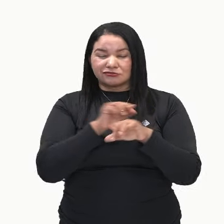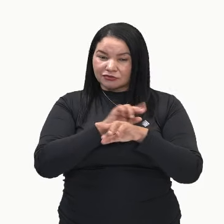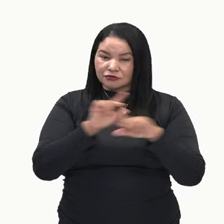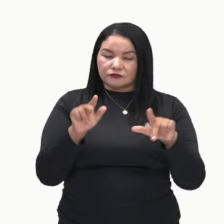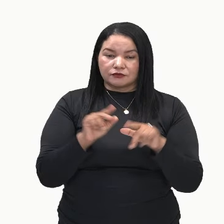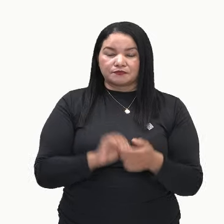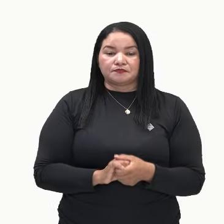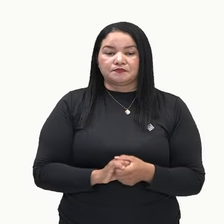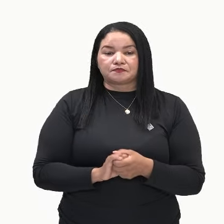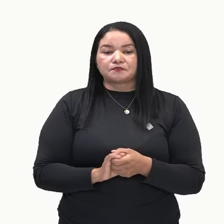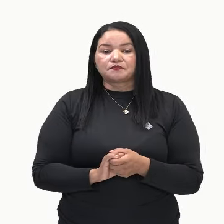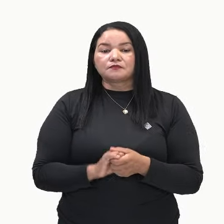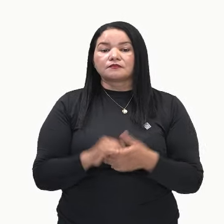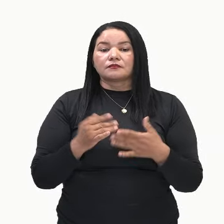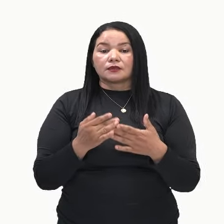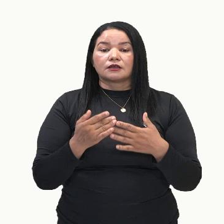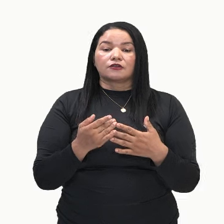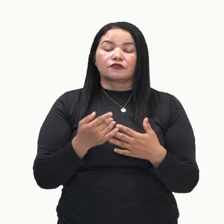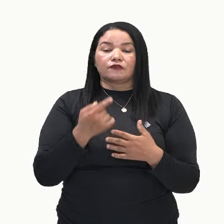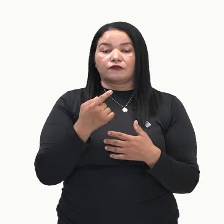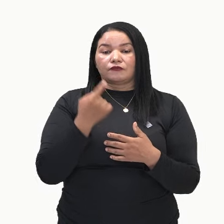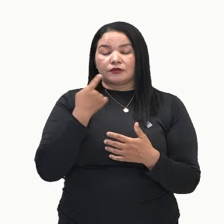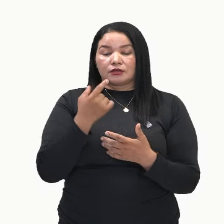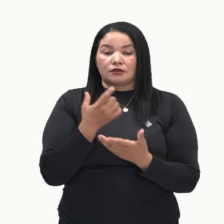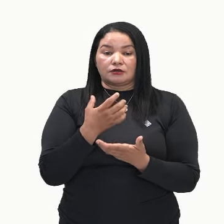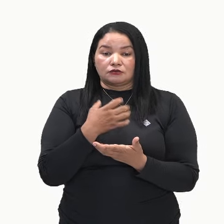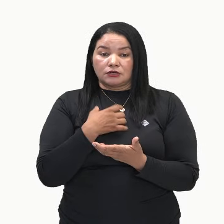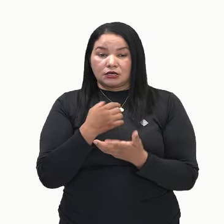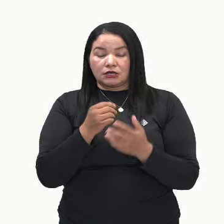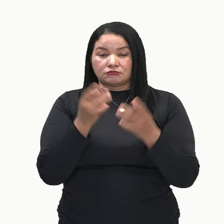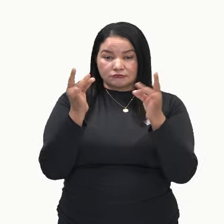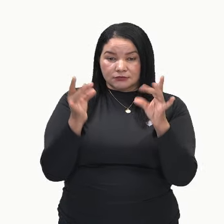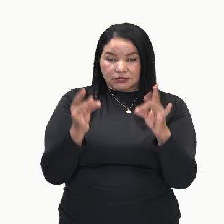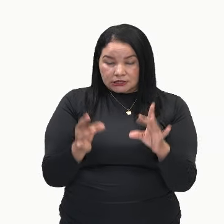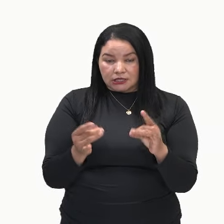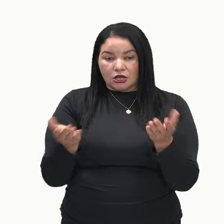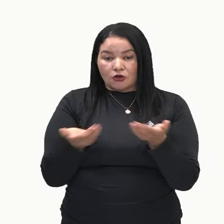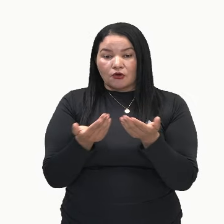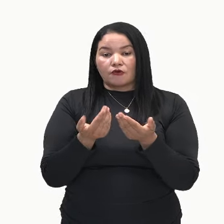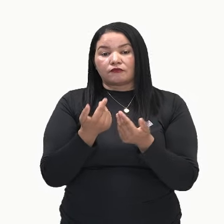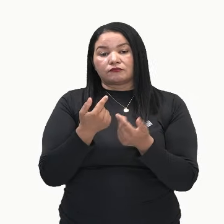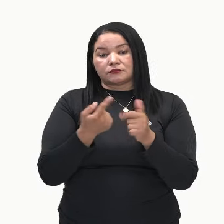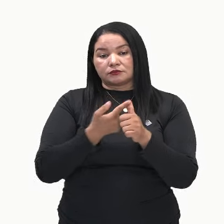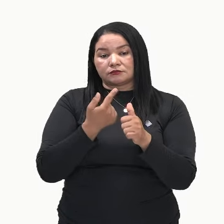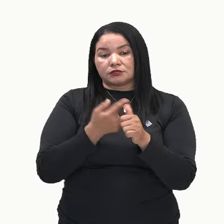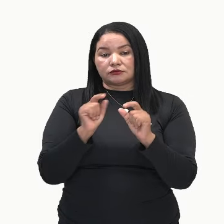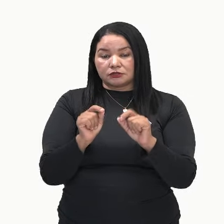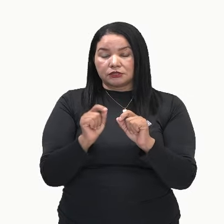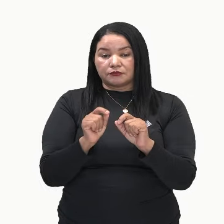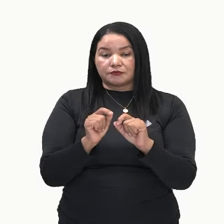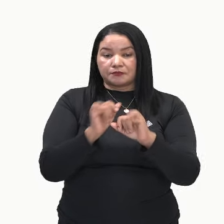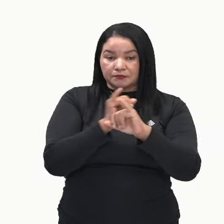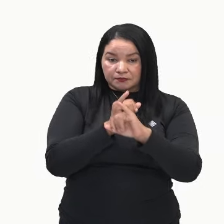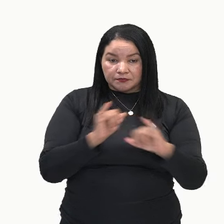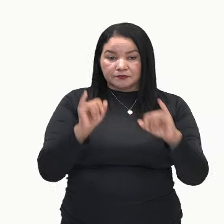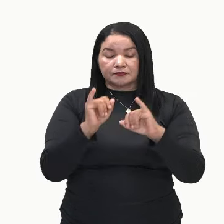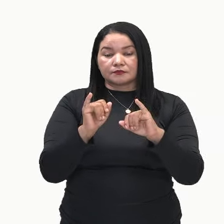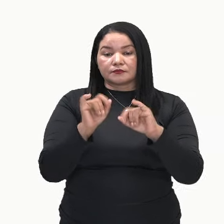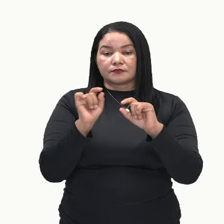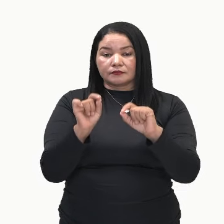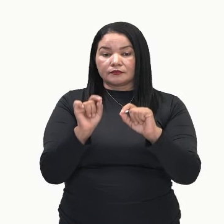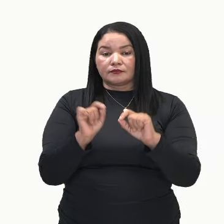vai. Vendo de forma mais detalhada, a gente tem aqui a primeira, né, frase declarativa, que vai